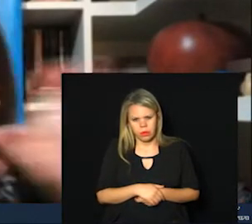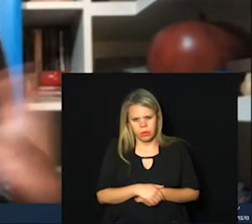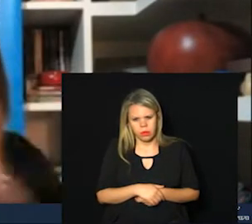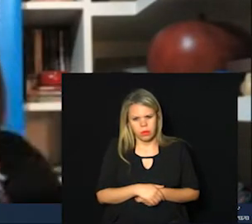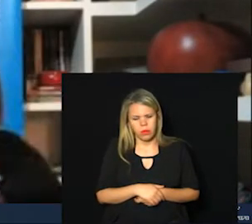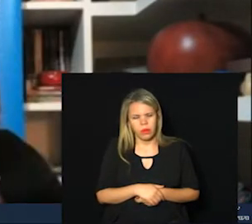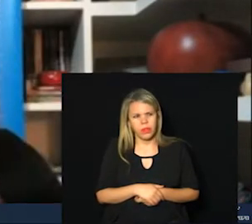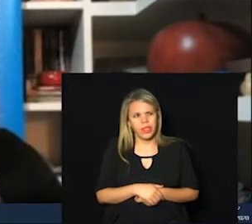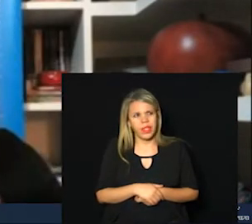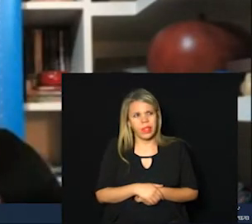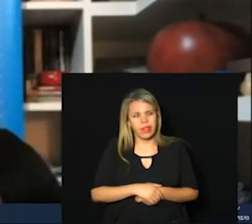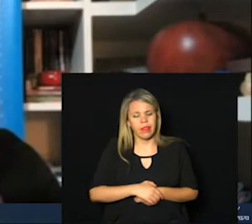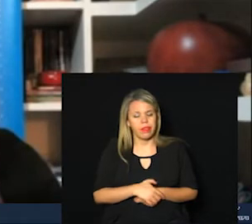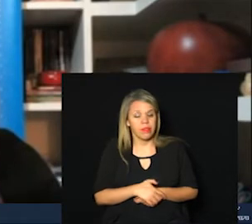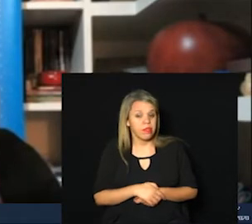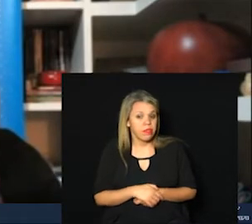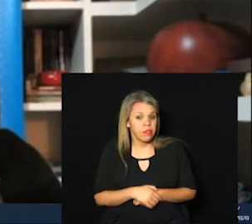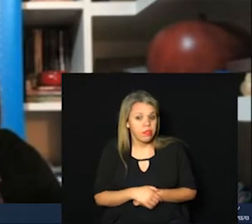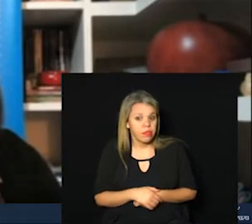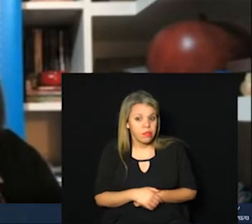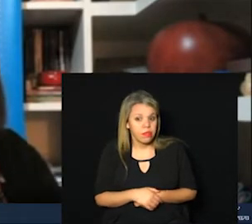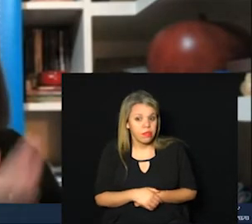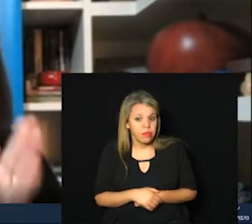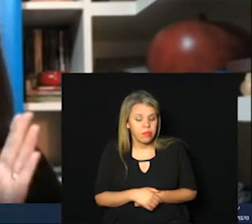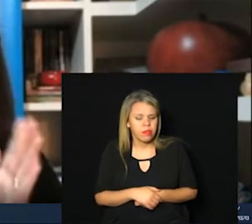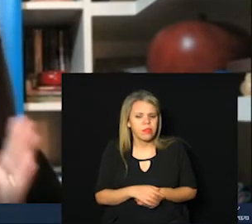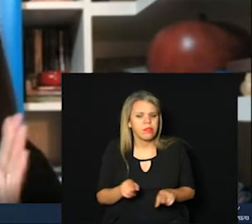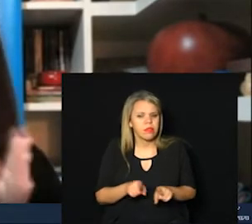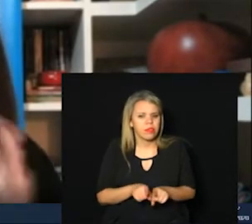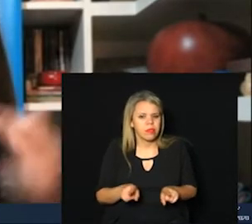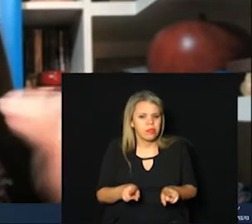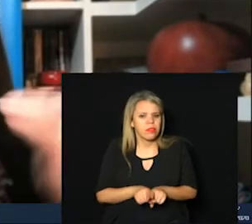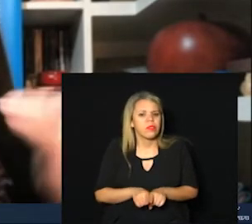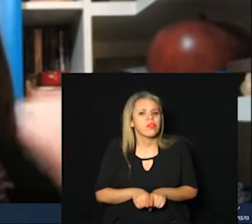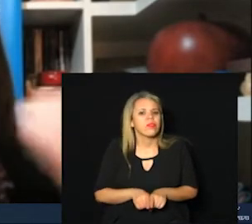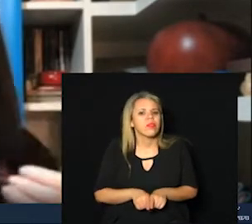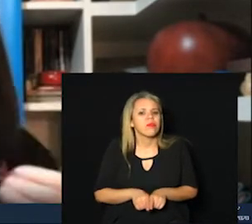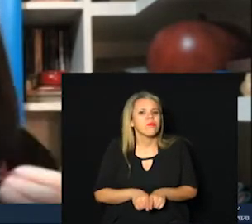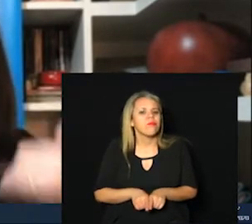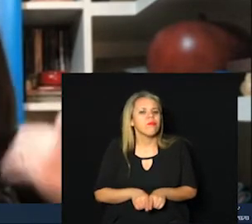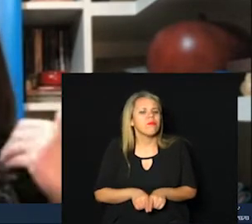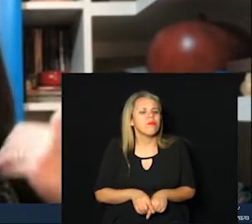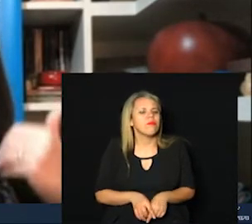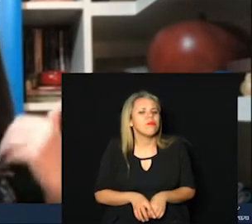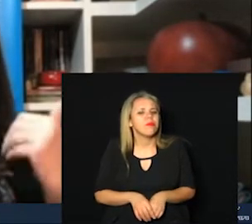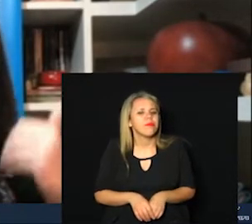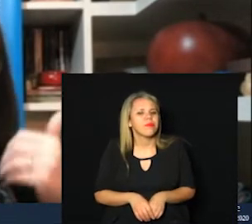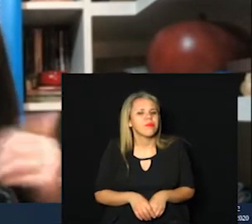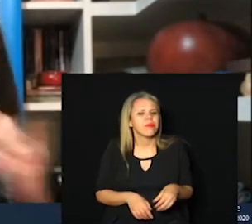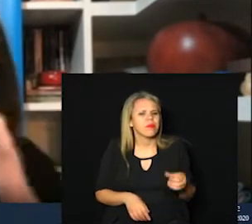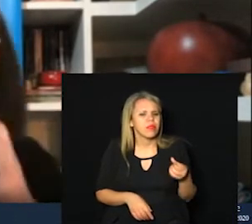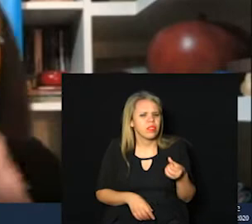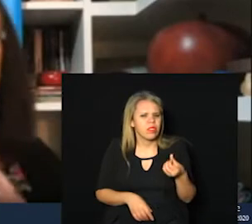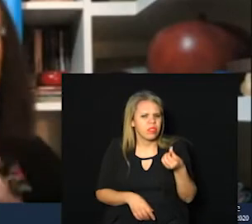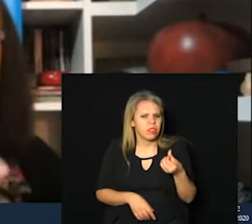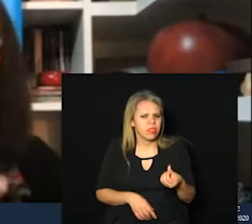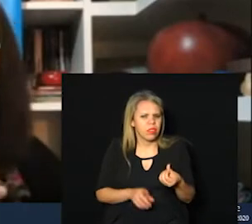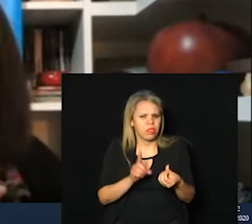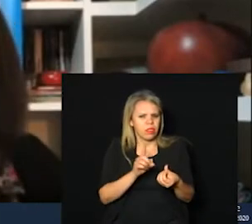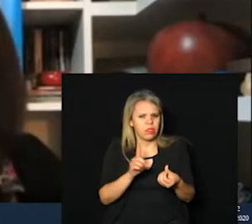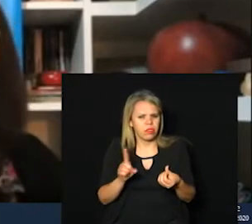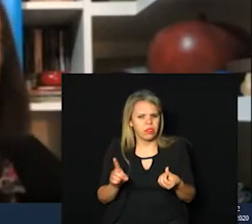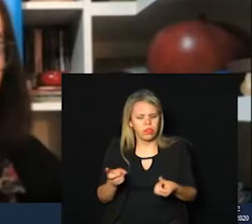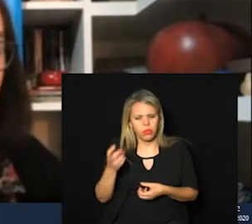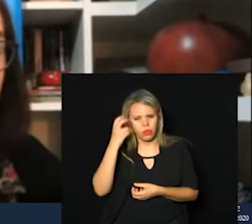do Manifesto 2000, que eram 6, mas também dos 6 Ds da cultura de paz, que eu sempre gosto